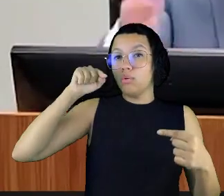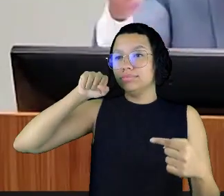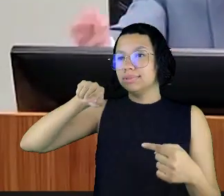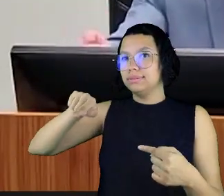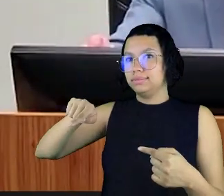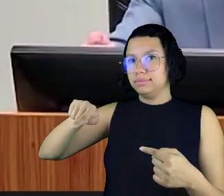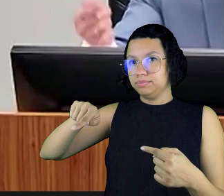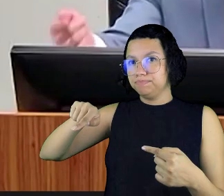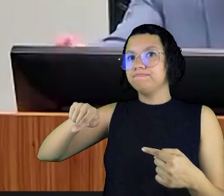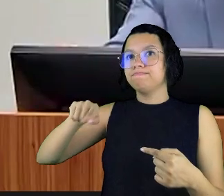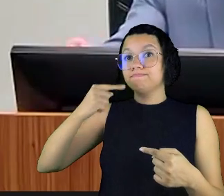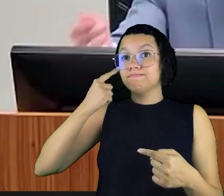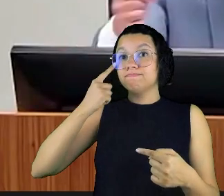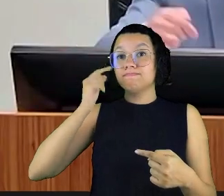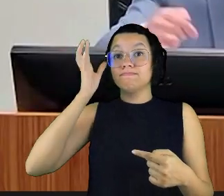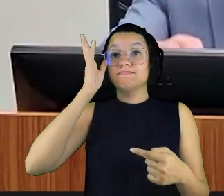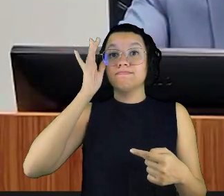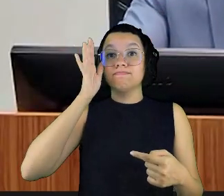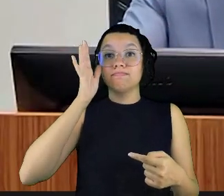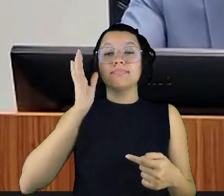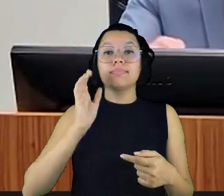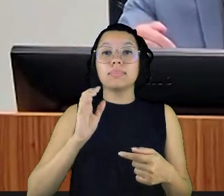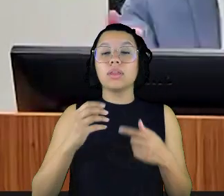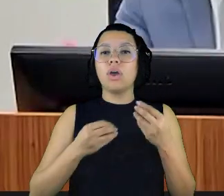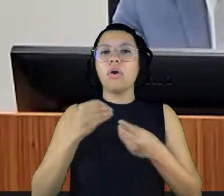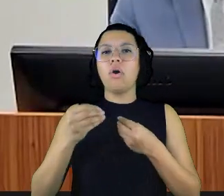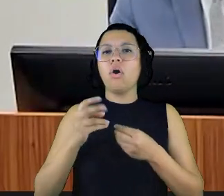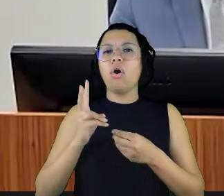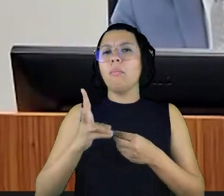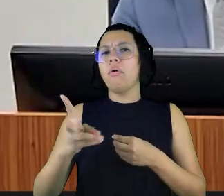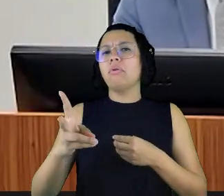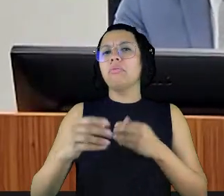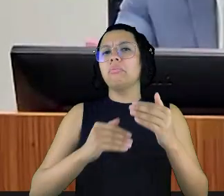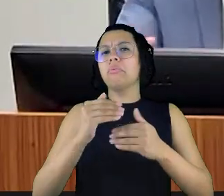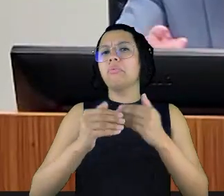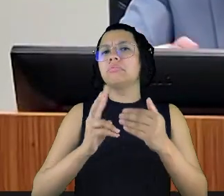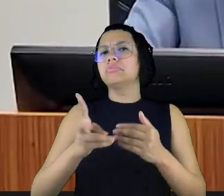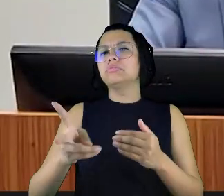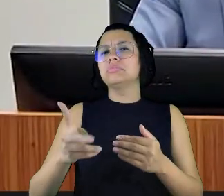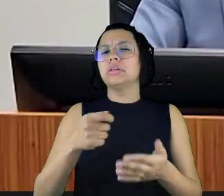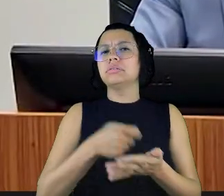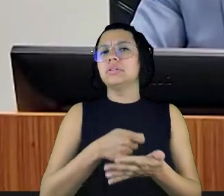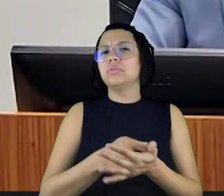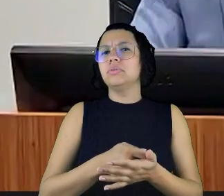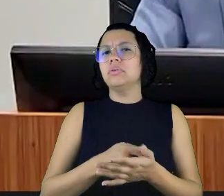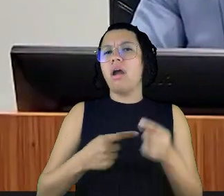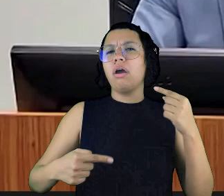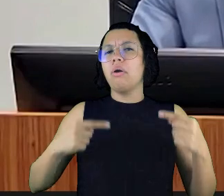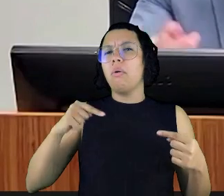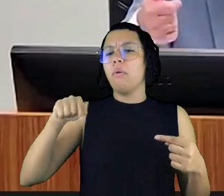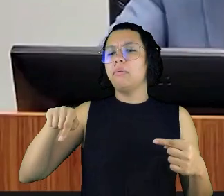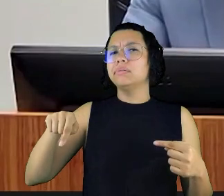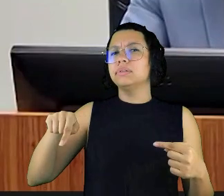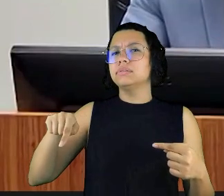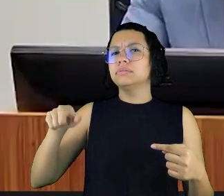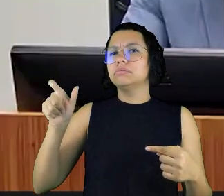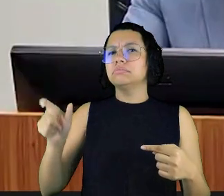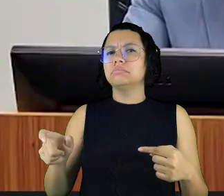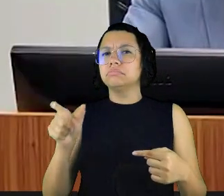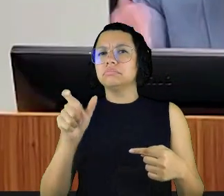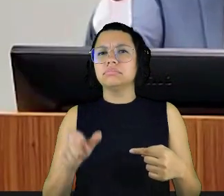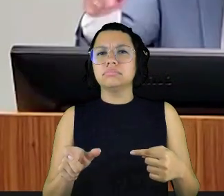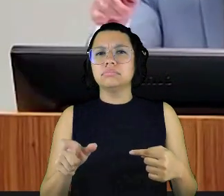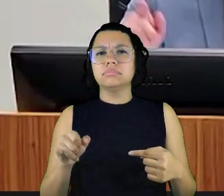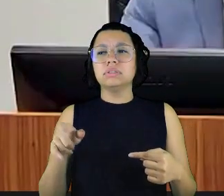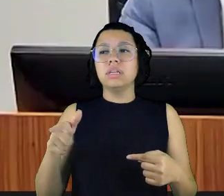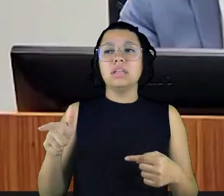pode prosseguir a execução contra a seguradora ou contra o banco se eles não têm legitimidade? Tem legitimidade, sim,